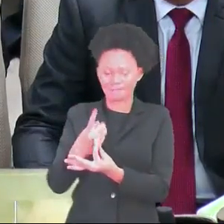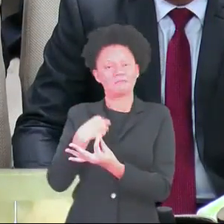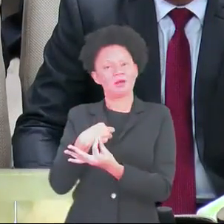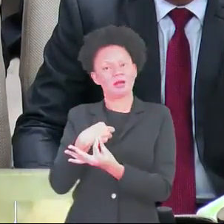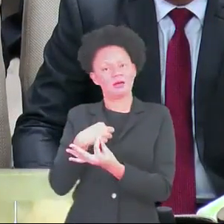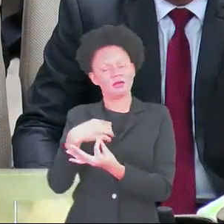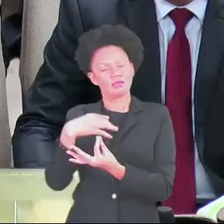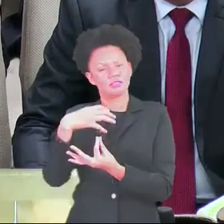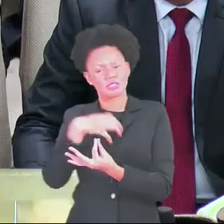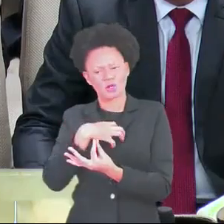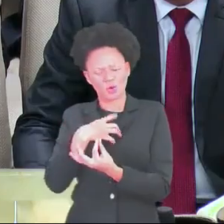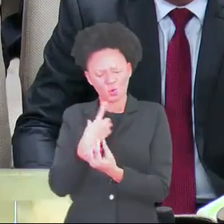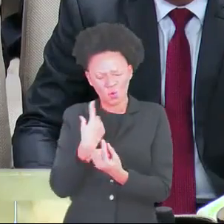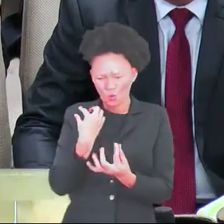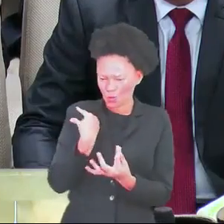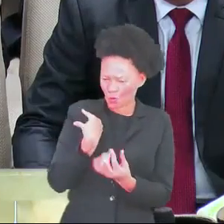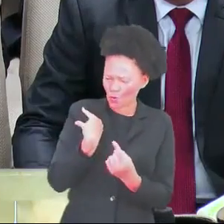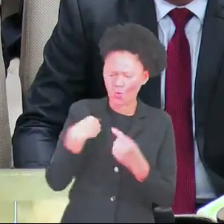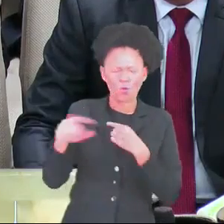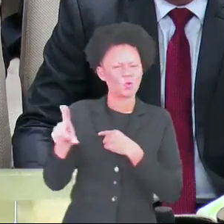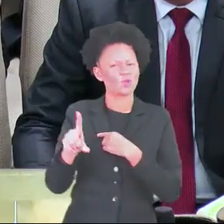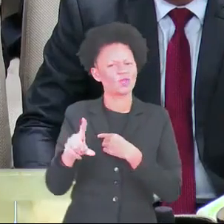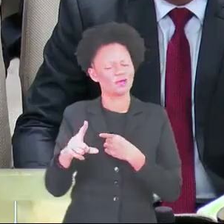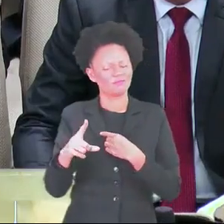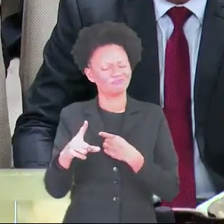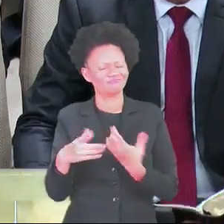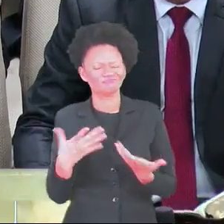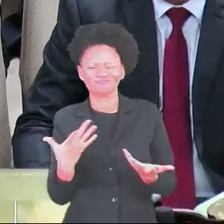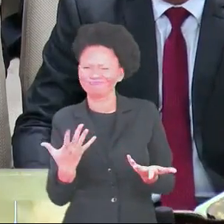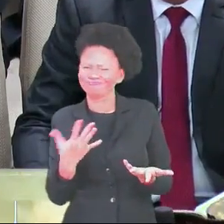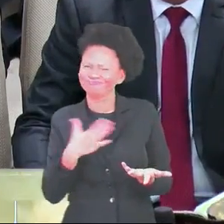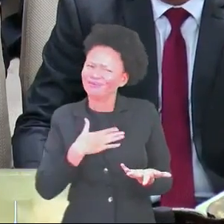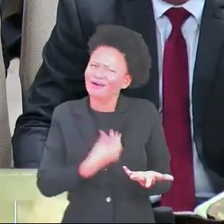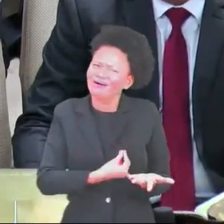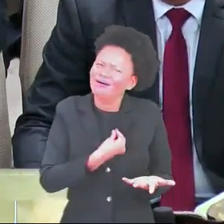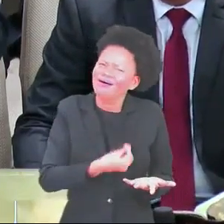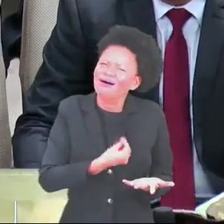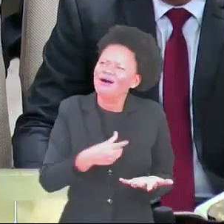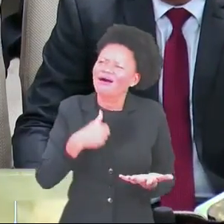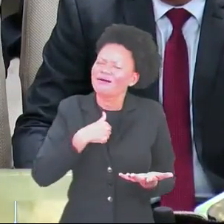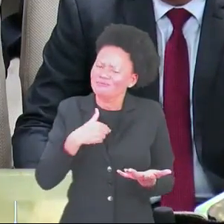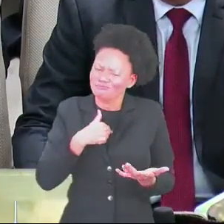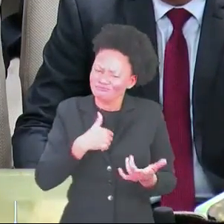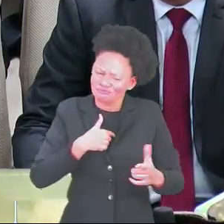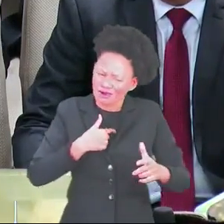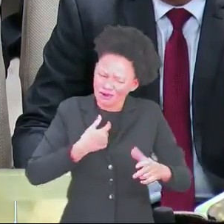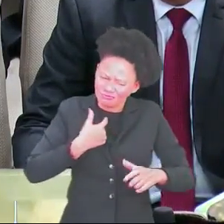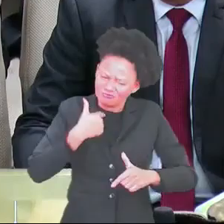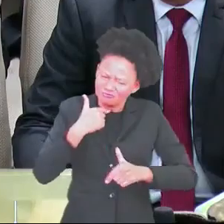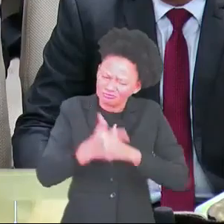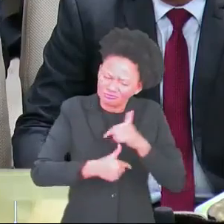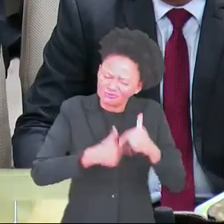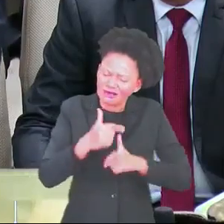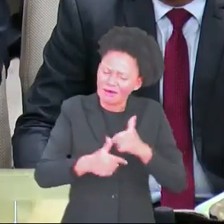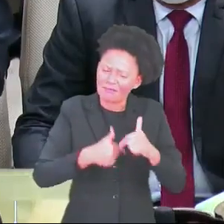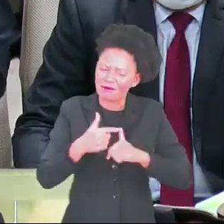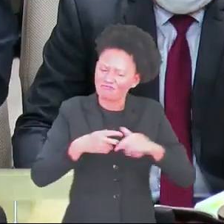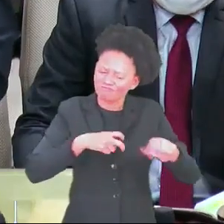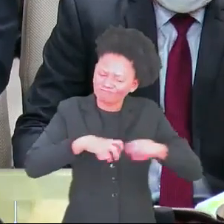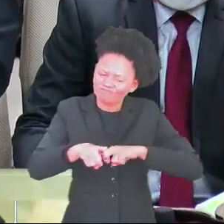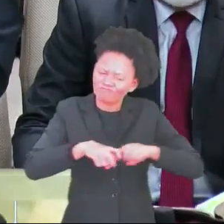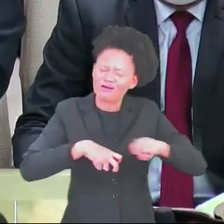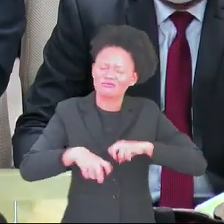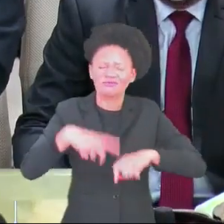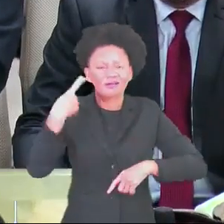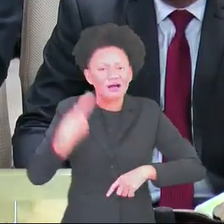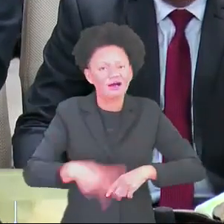inteiro, contrário à minha vida, à minha ação na terra, e eu agora me